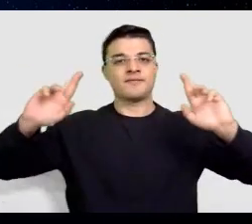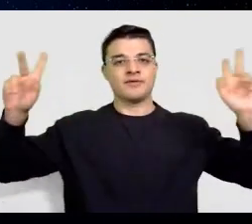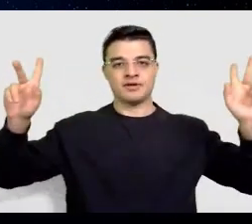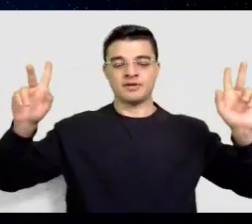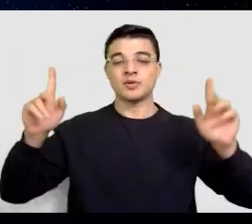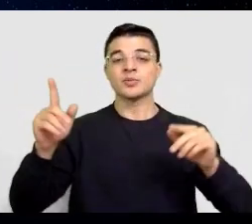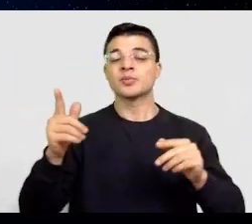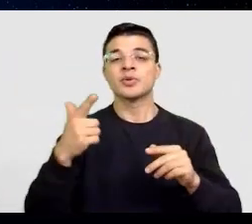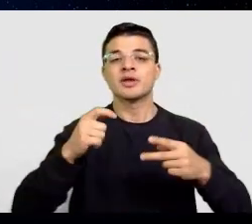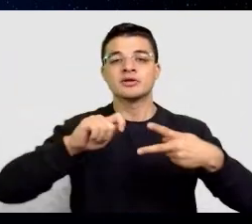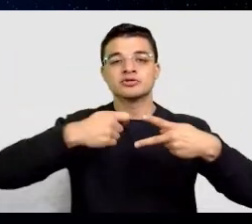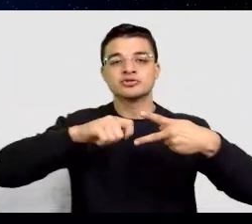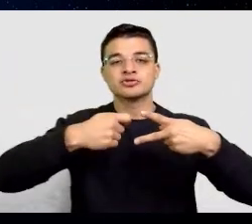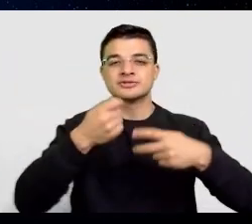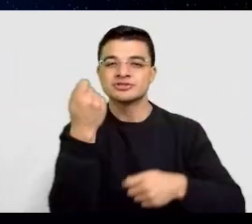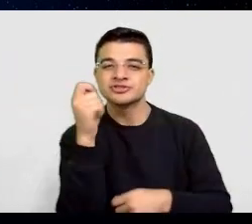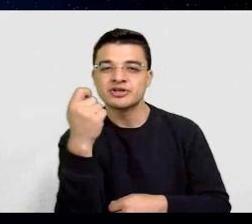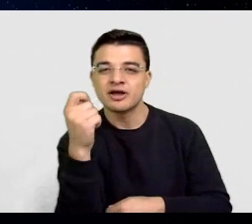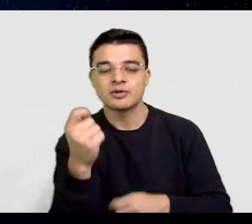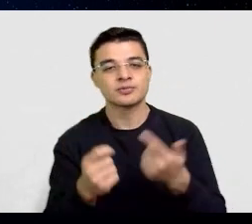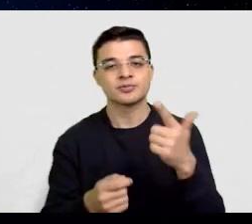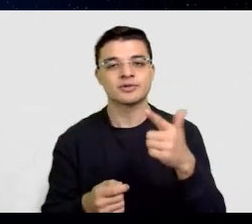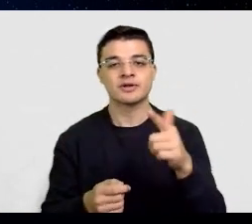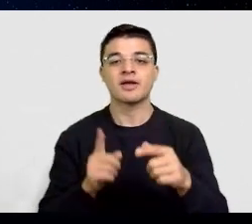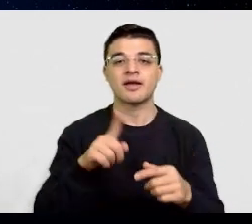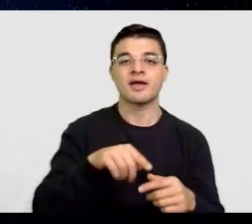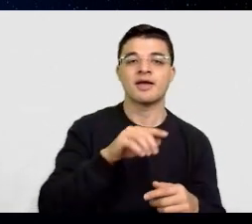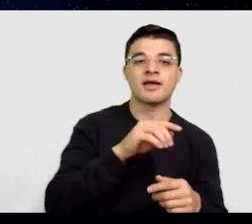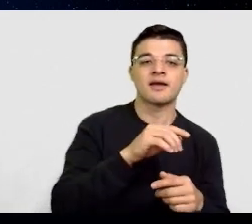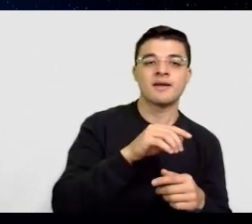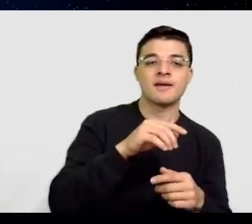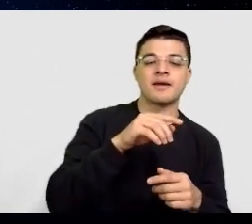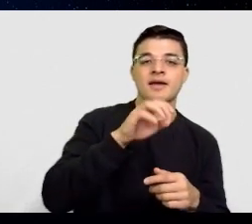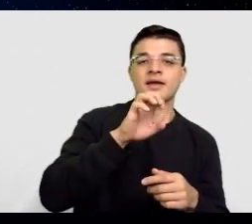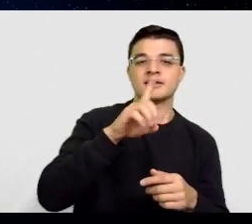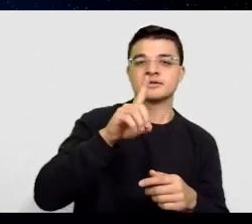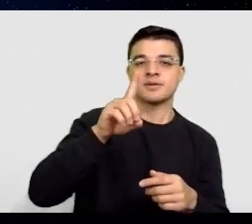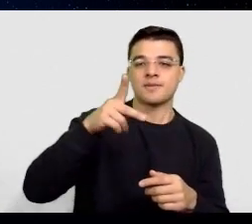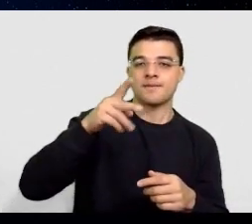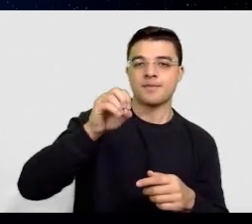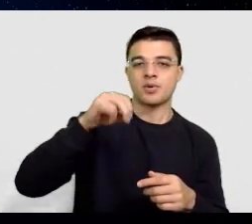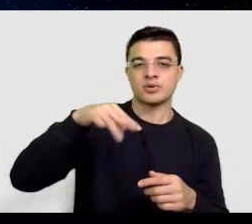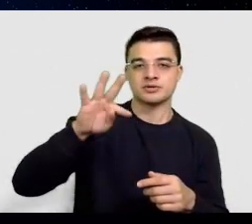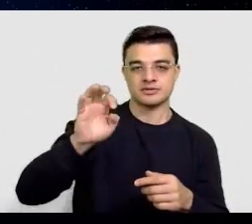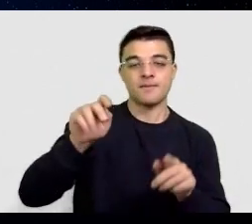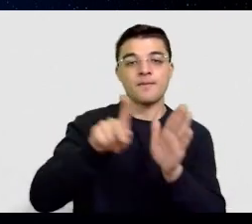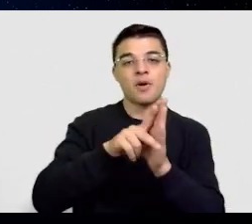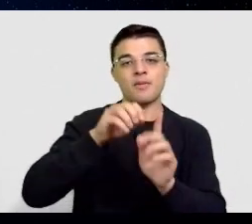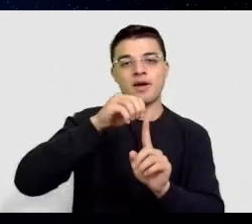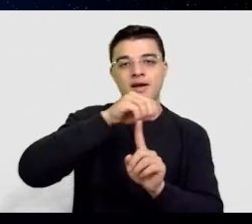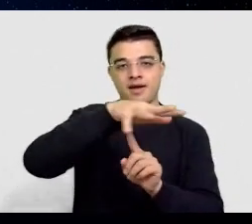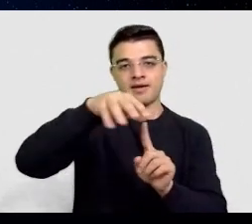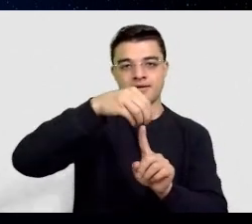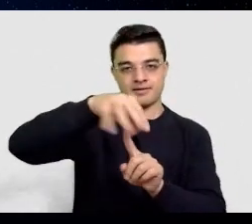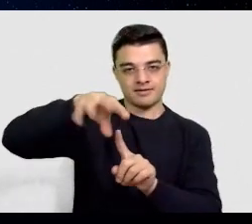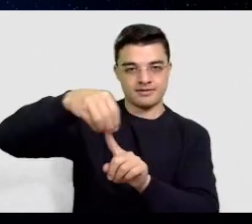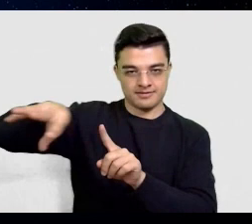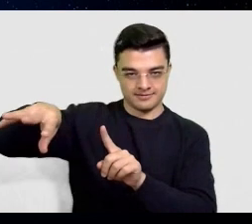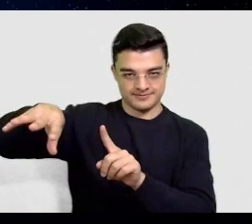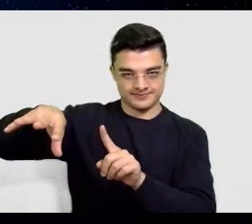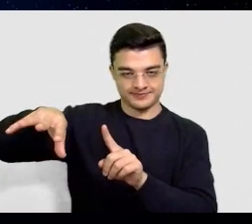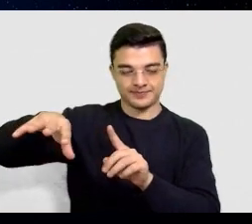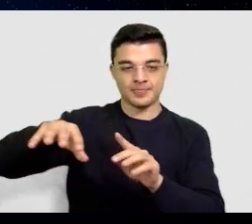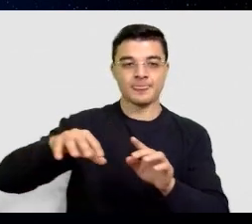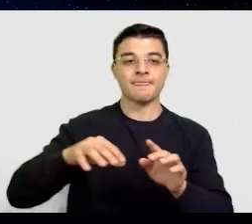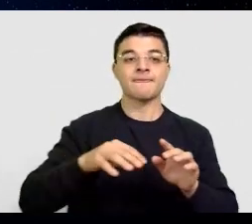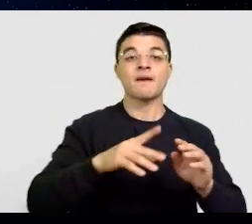Pix. Ele vai ter um endpoint de uma API, de um serviço financeiro, que a aplicação vai precisar consultar na